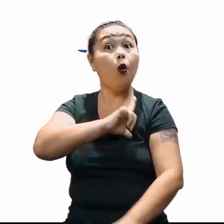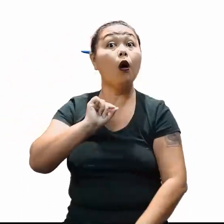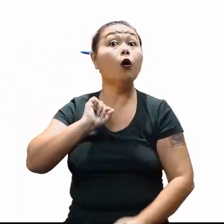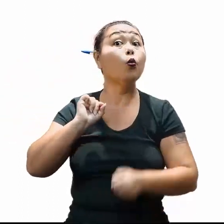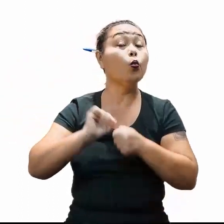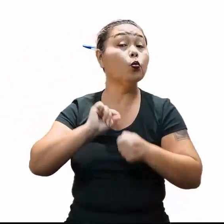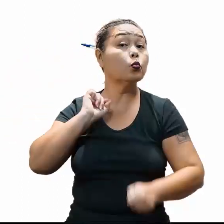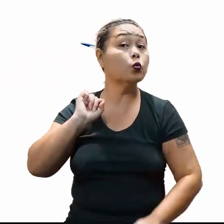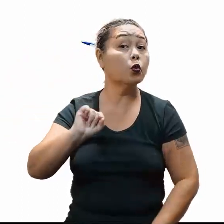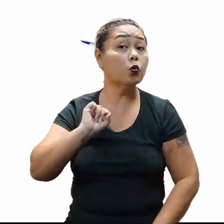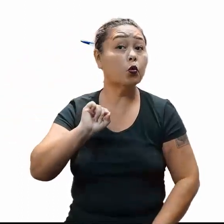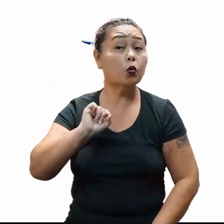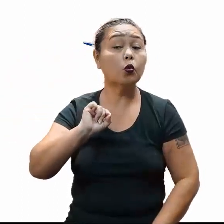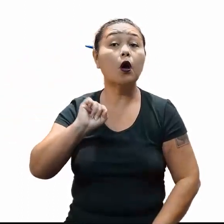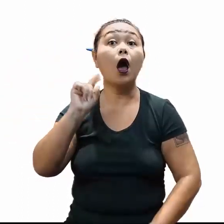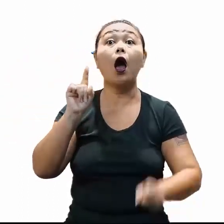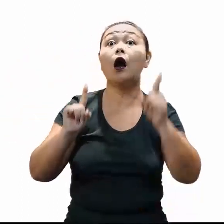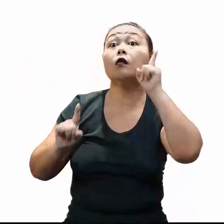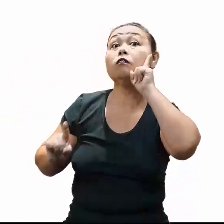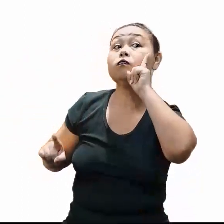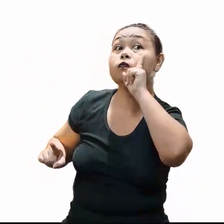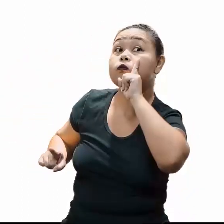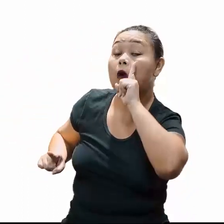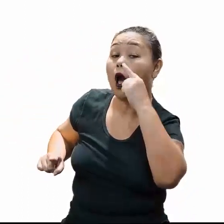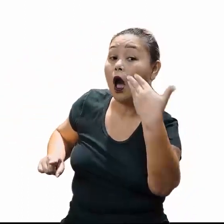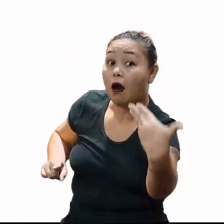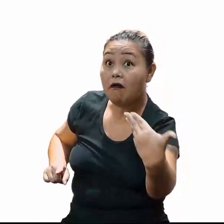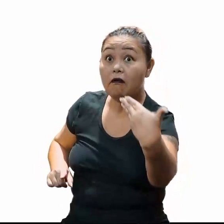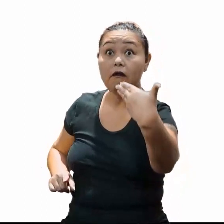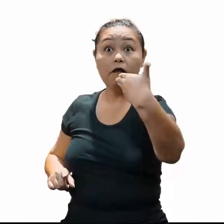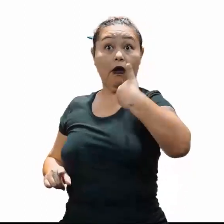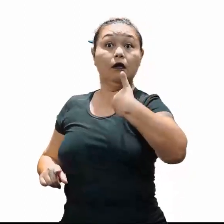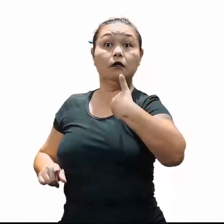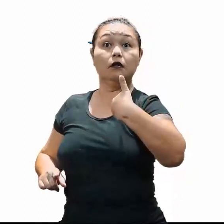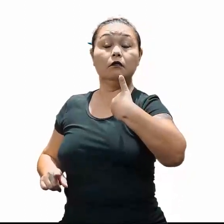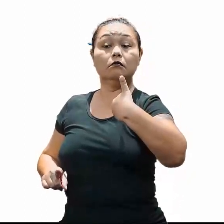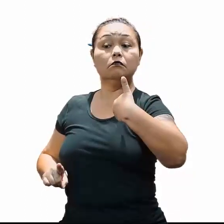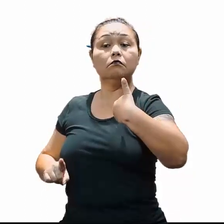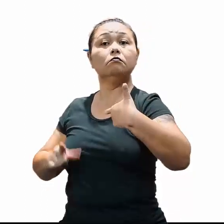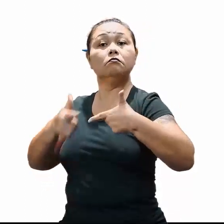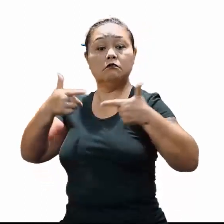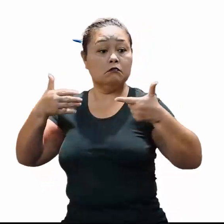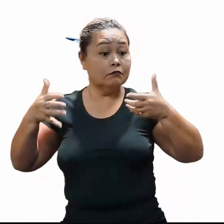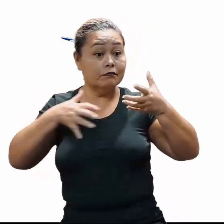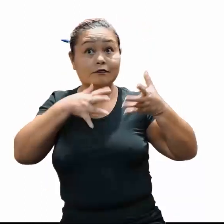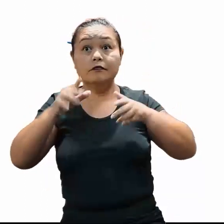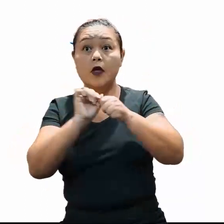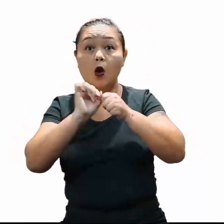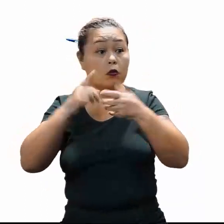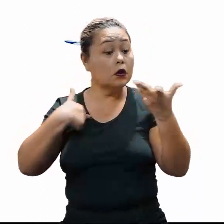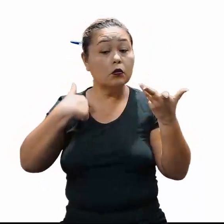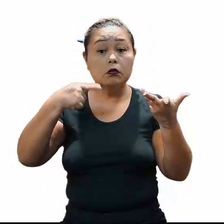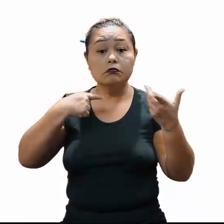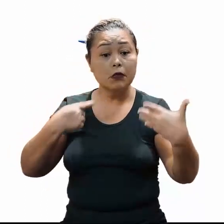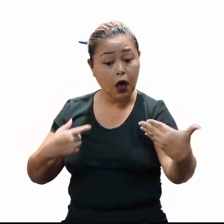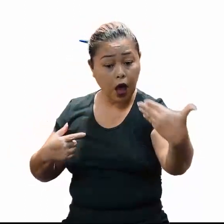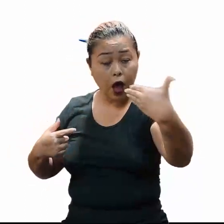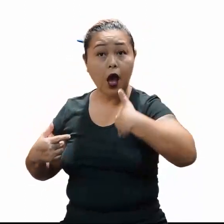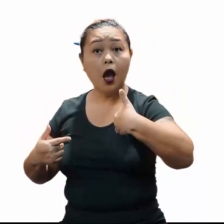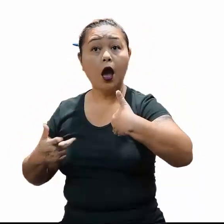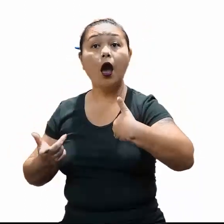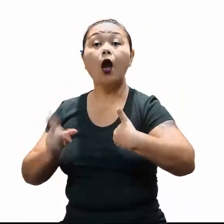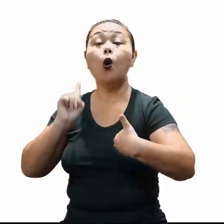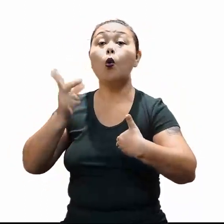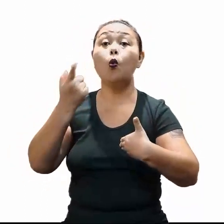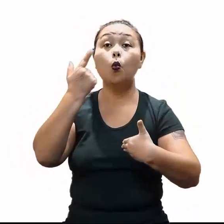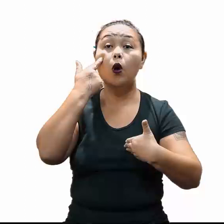fazer com que os norte-americanos entrem nesse conflito. E ao entrarem nesse conflito, nós